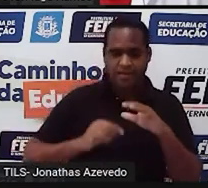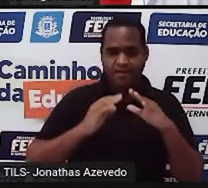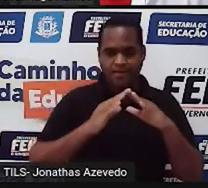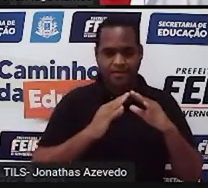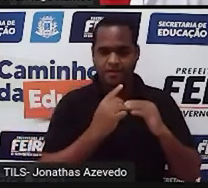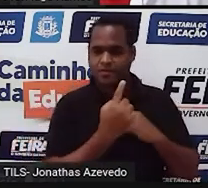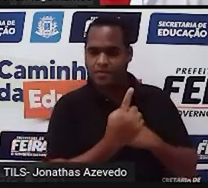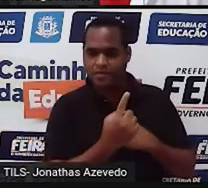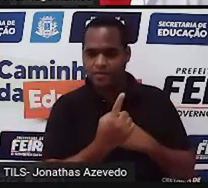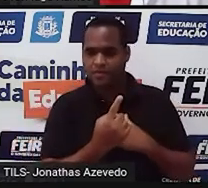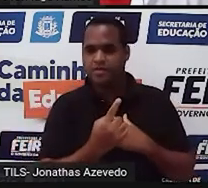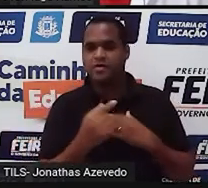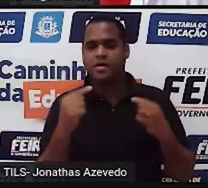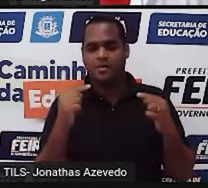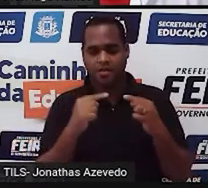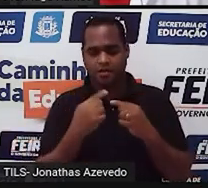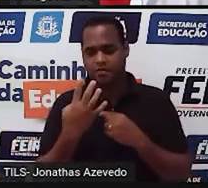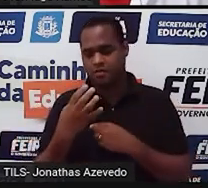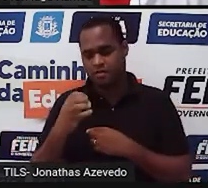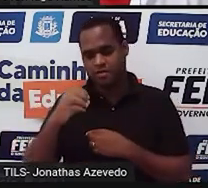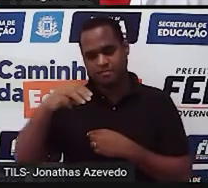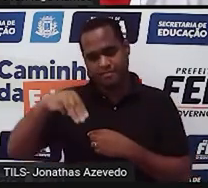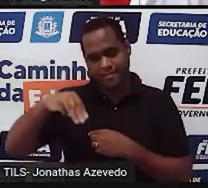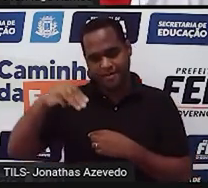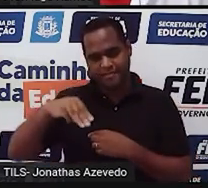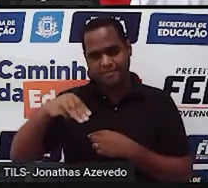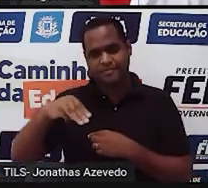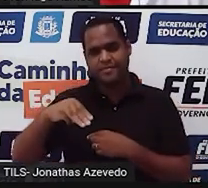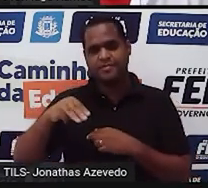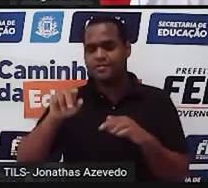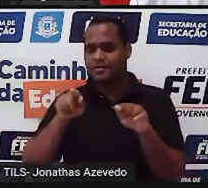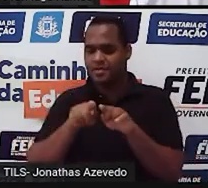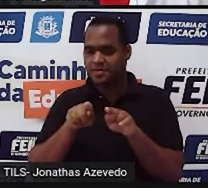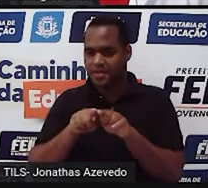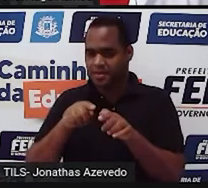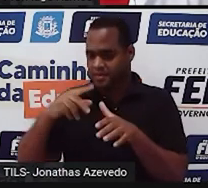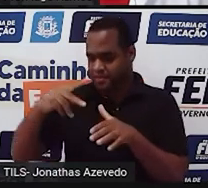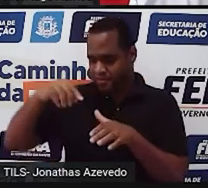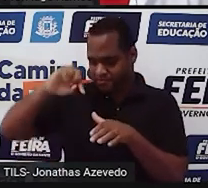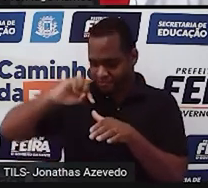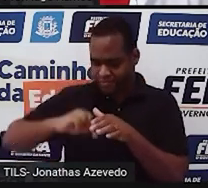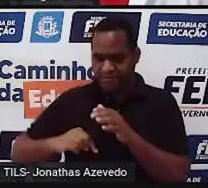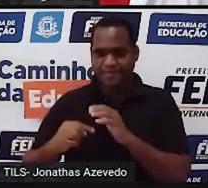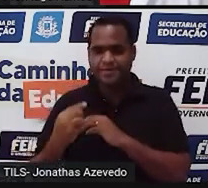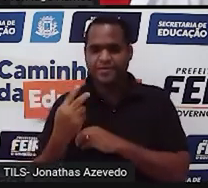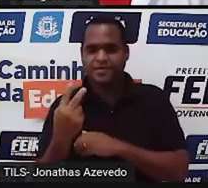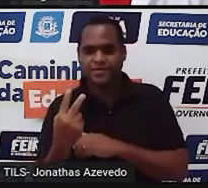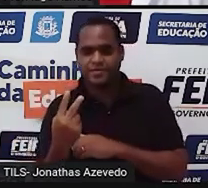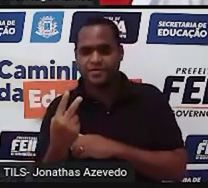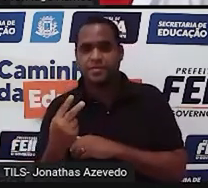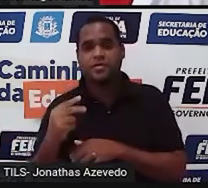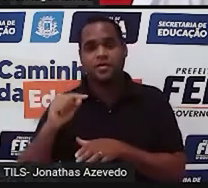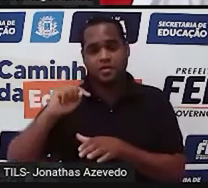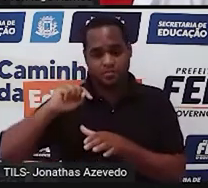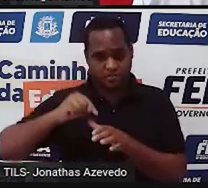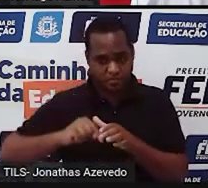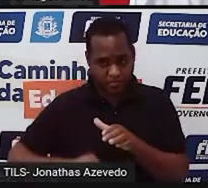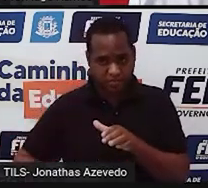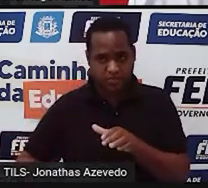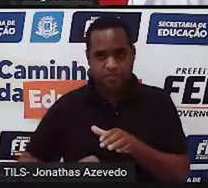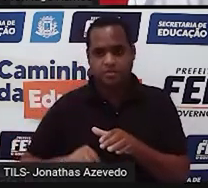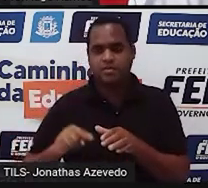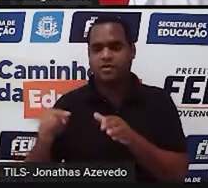um e continua sendo 40 metros EA distância do Posto dois Aliás a distância do